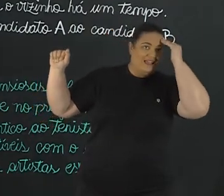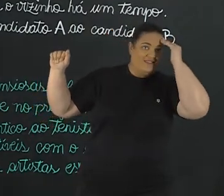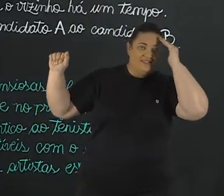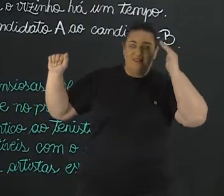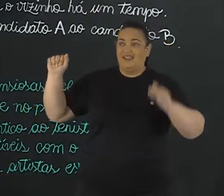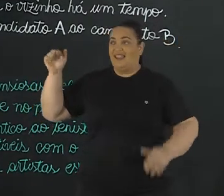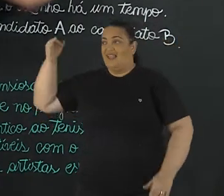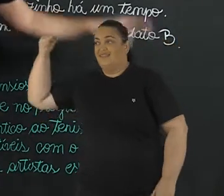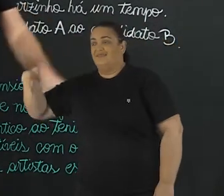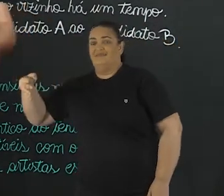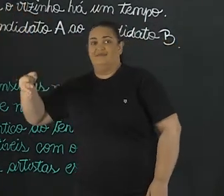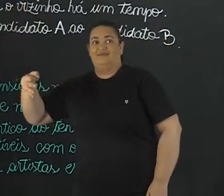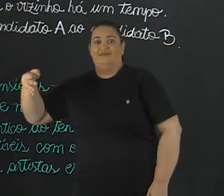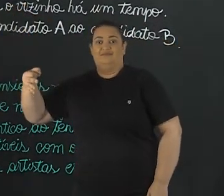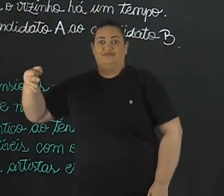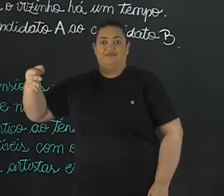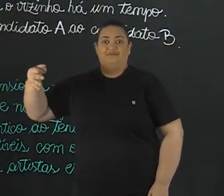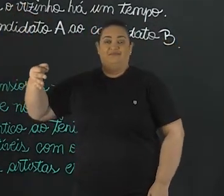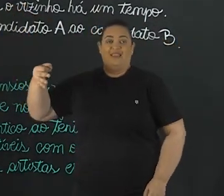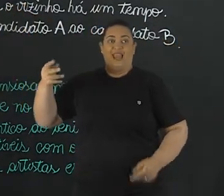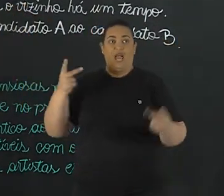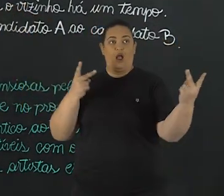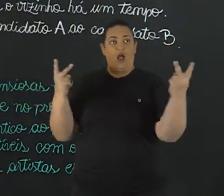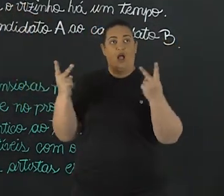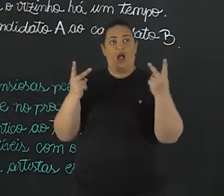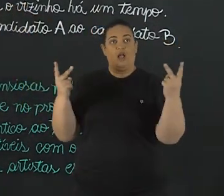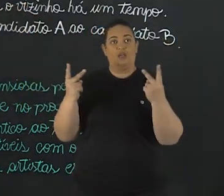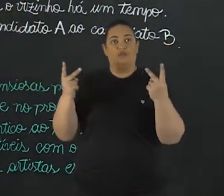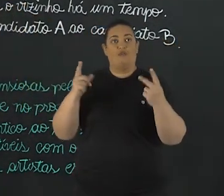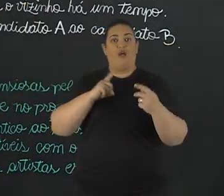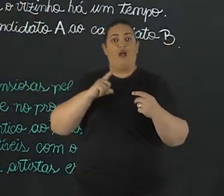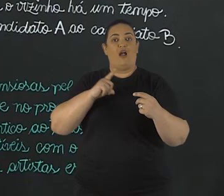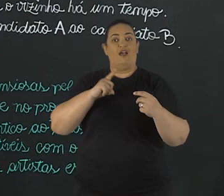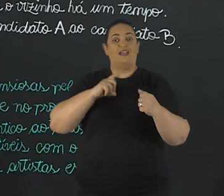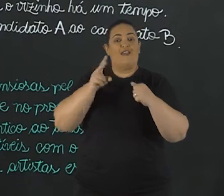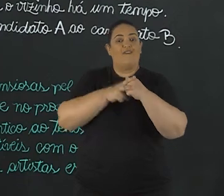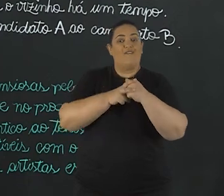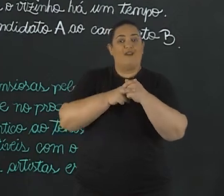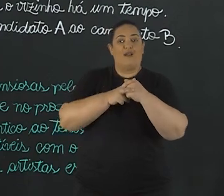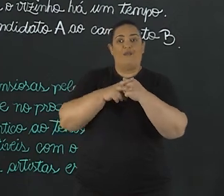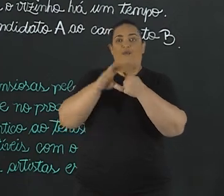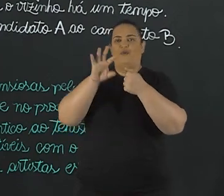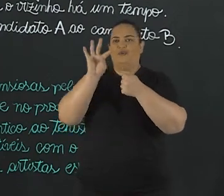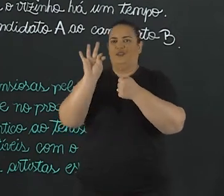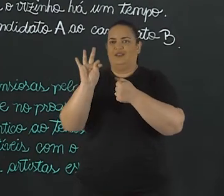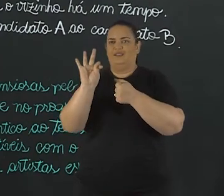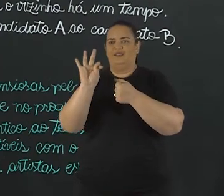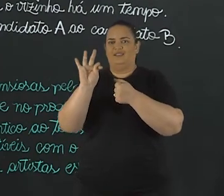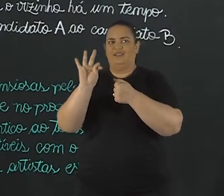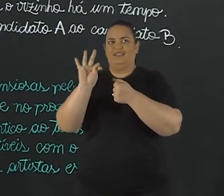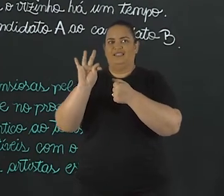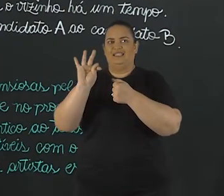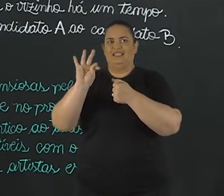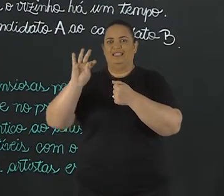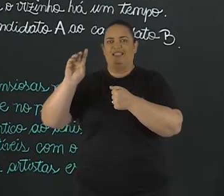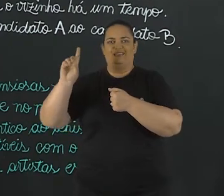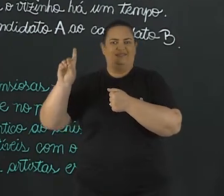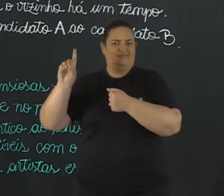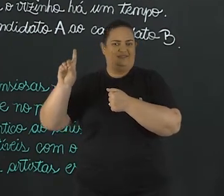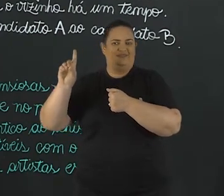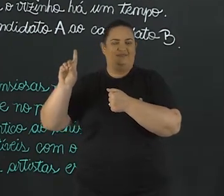verbo acertar. Ambos, nesse caso, estão sendo usados como verbos transitivos diretos, ou seja, eles precisam de